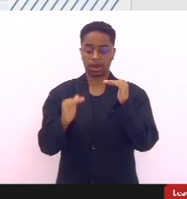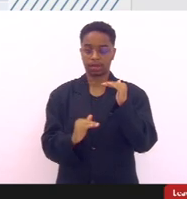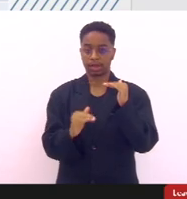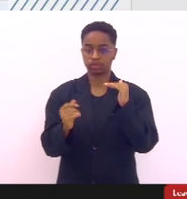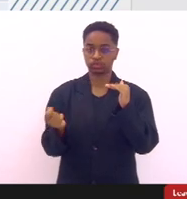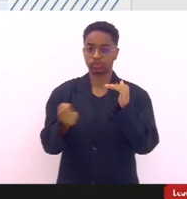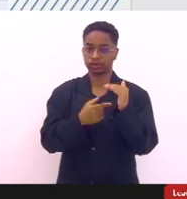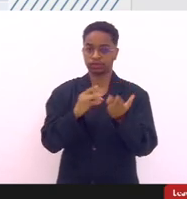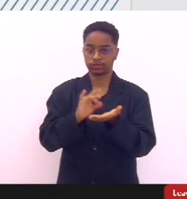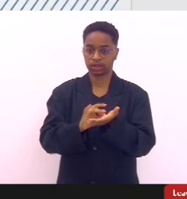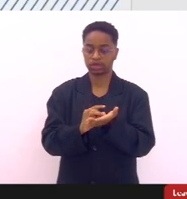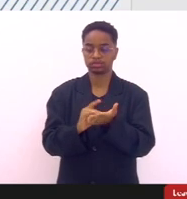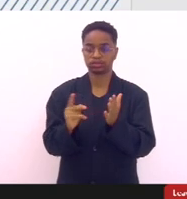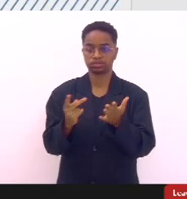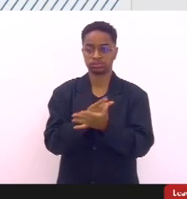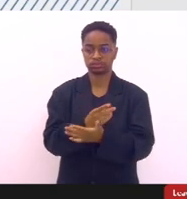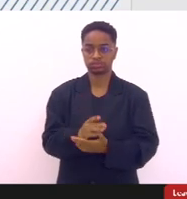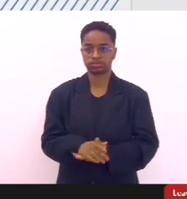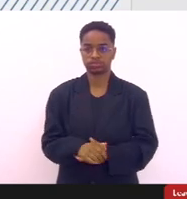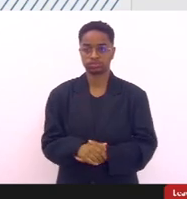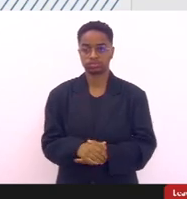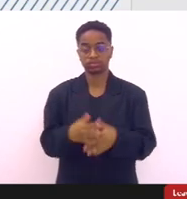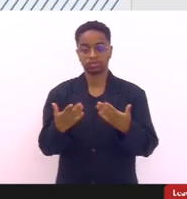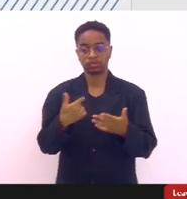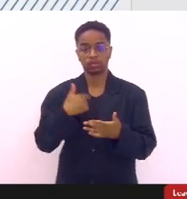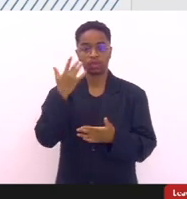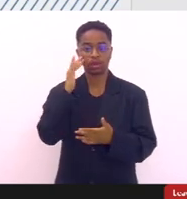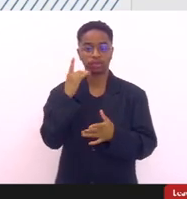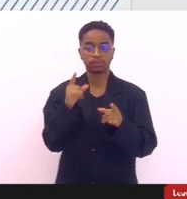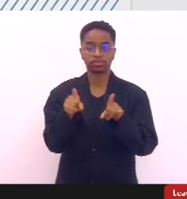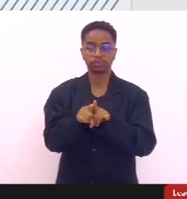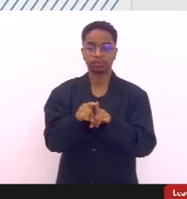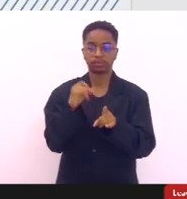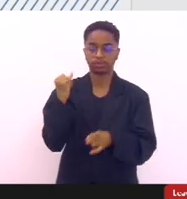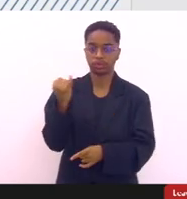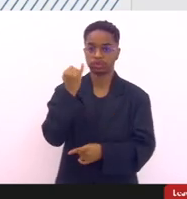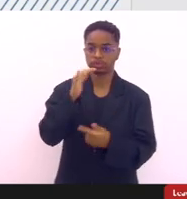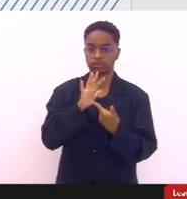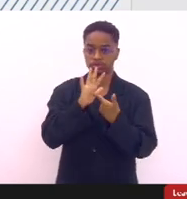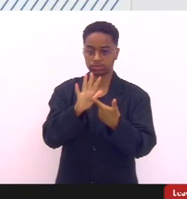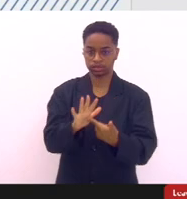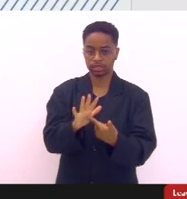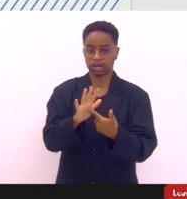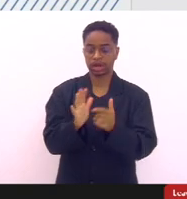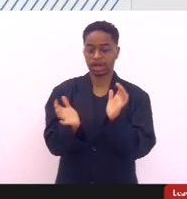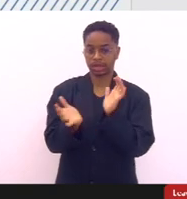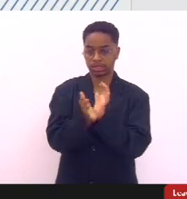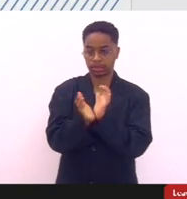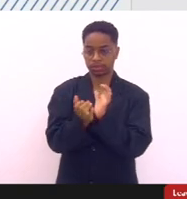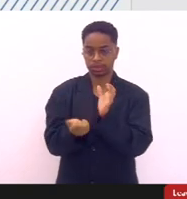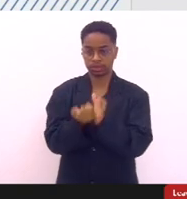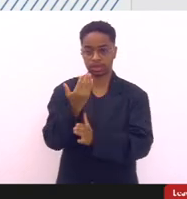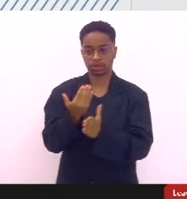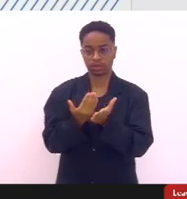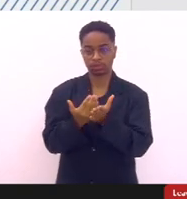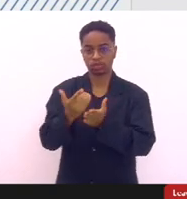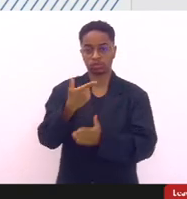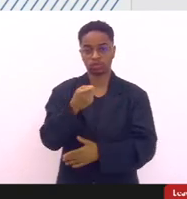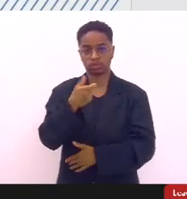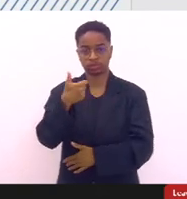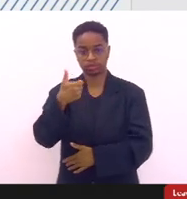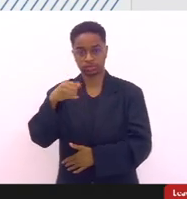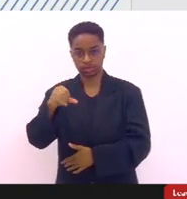do que foi pactuado. Eu acho que é importante aqui dividir, né, que essa equipe que foi criada a partir de 2019 vem